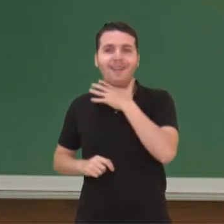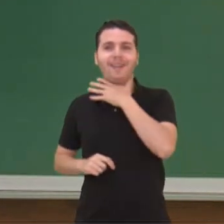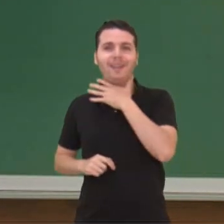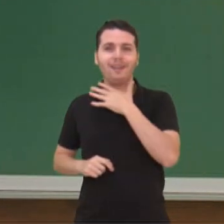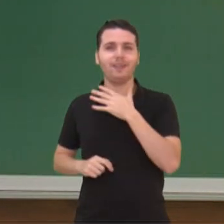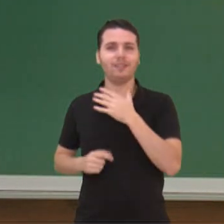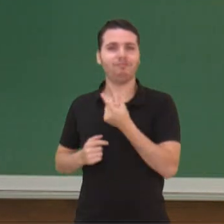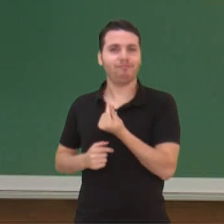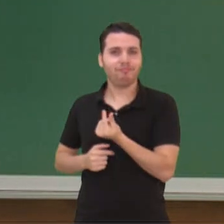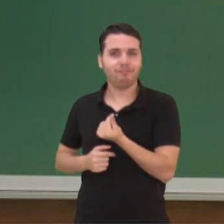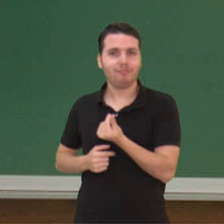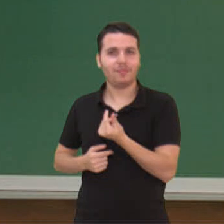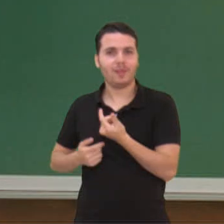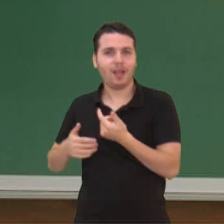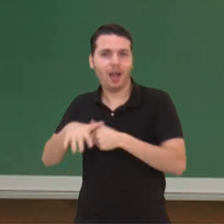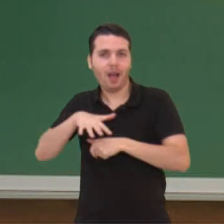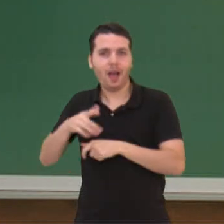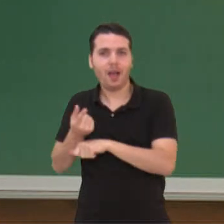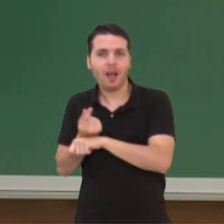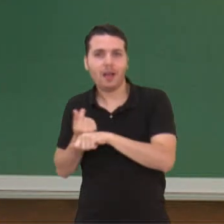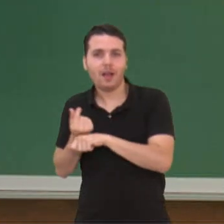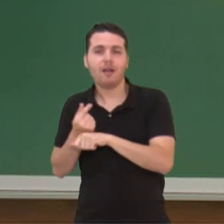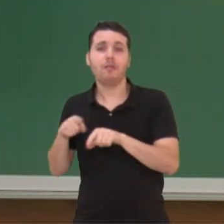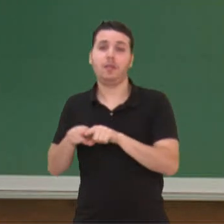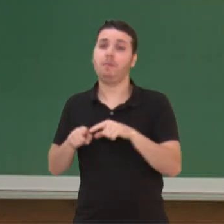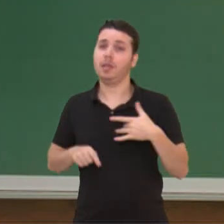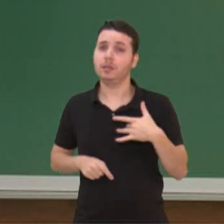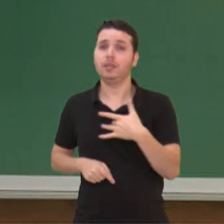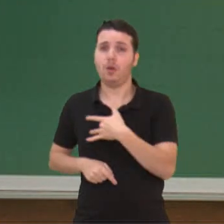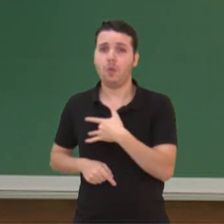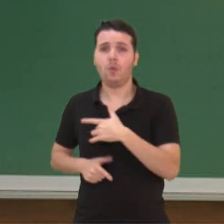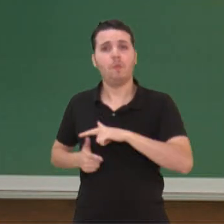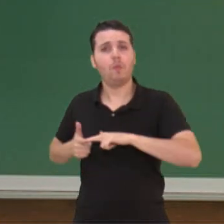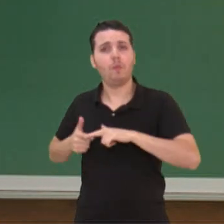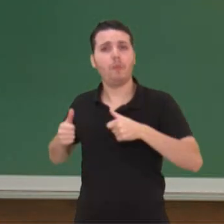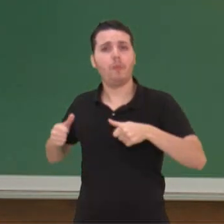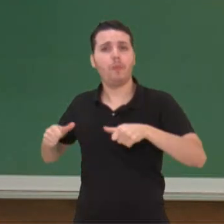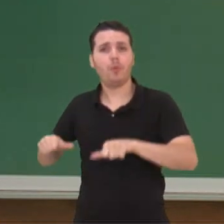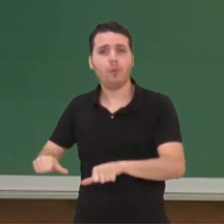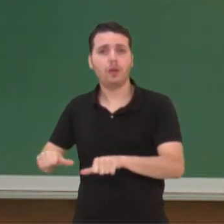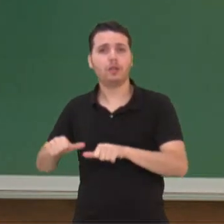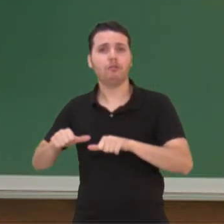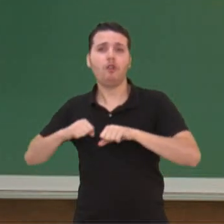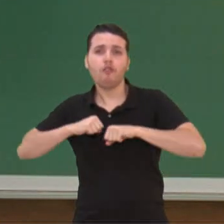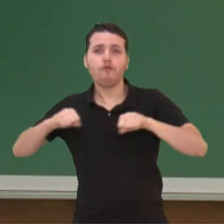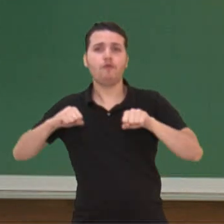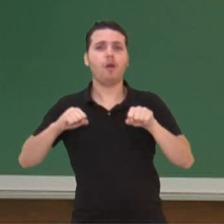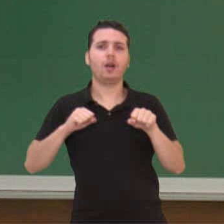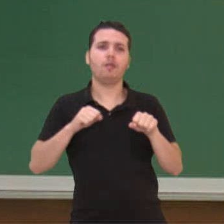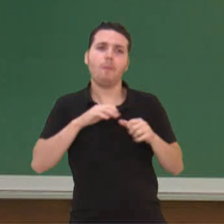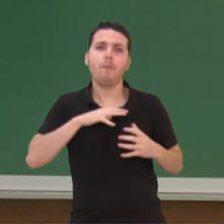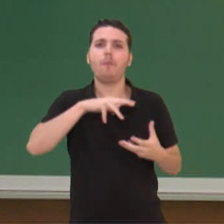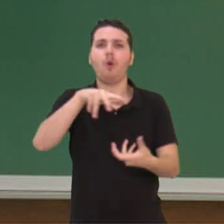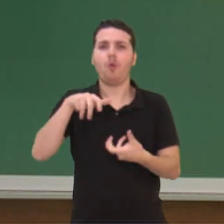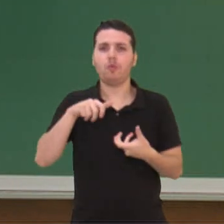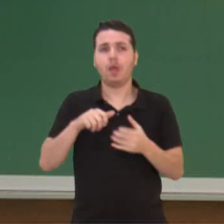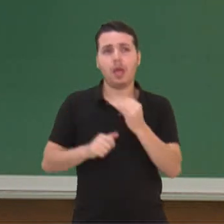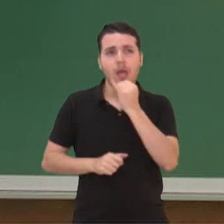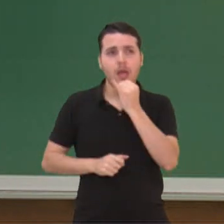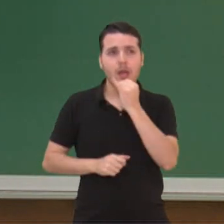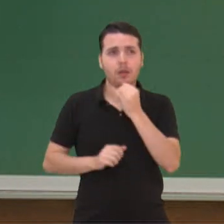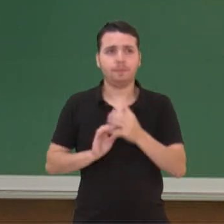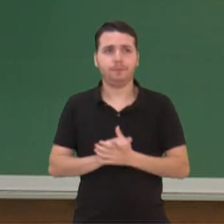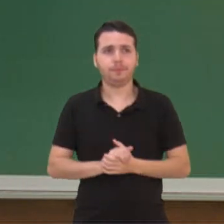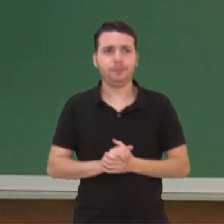crise econômica, crise de saúde, que acabam impactando o mundo todo, né? Como um exemplo, nós vamos falar hoje sobre